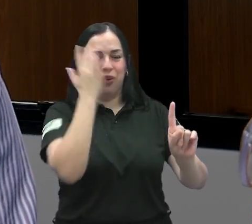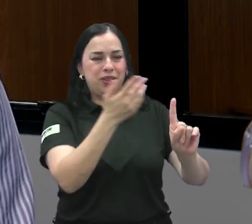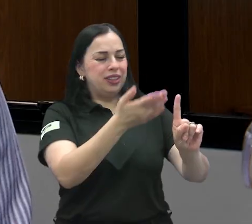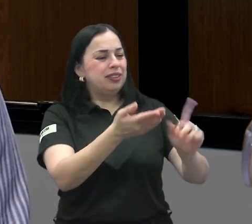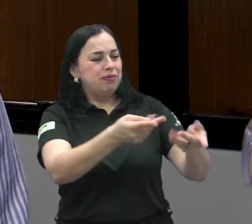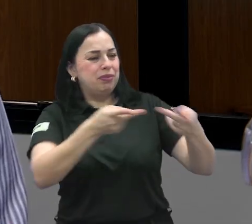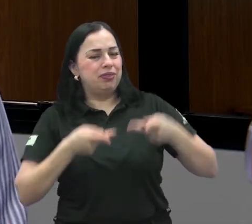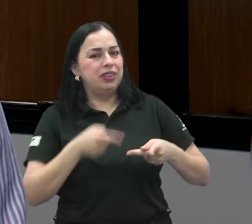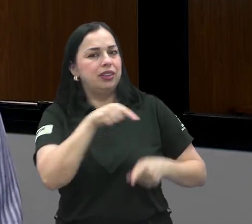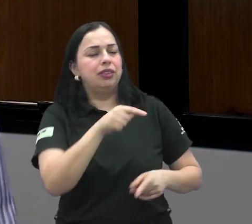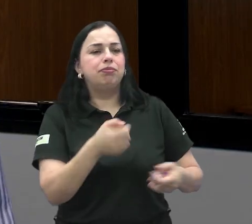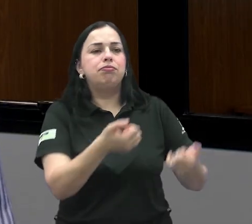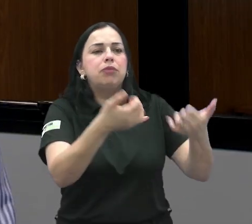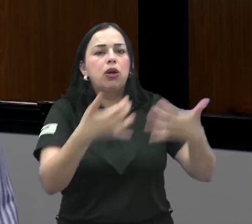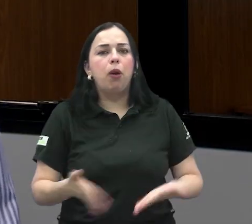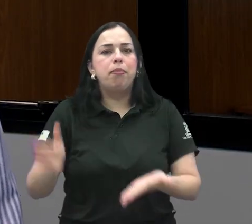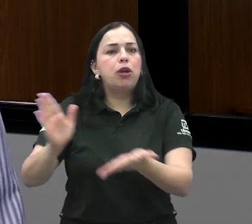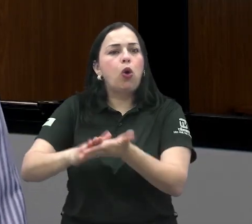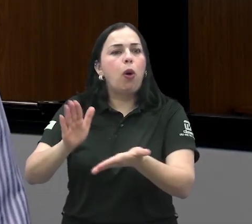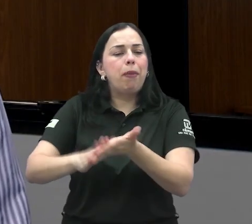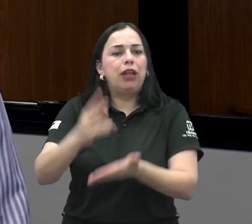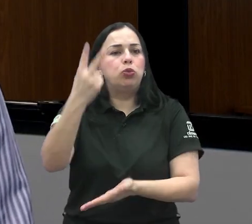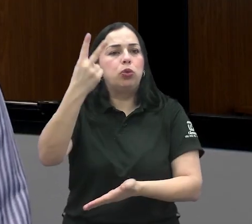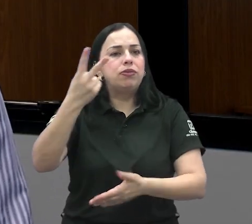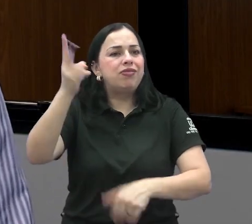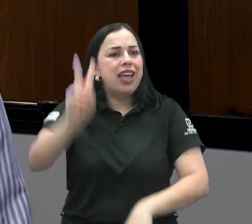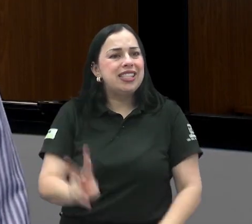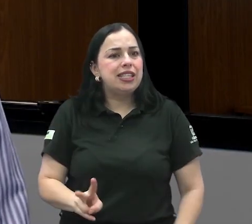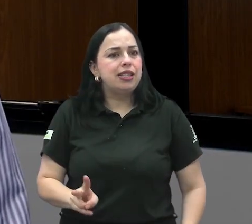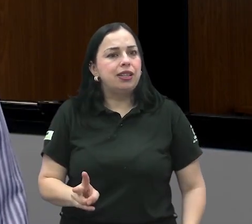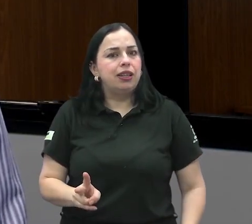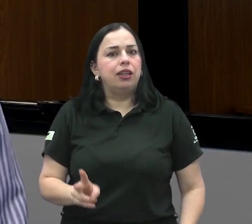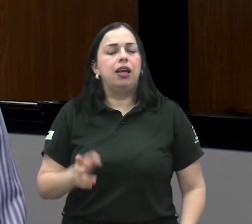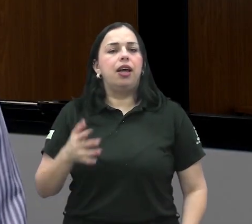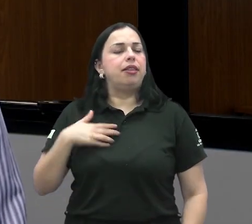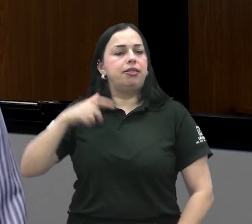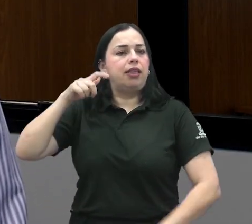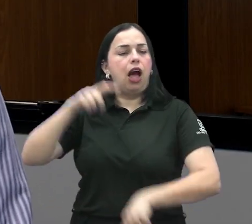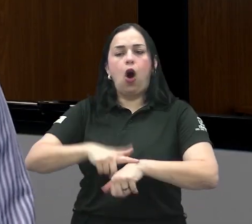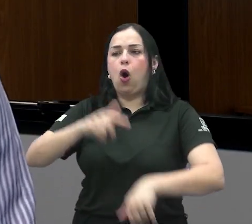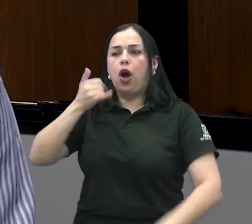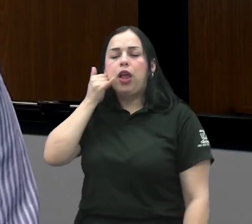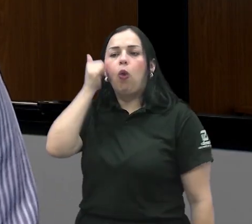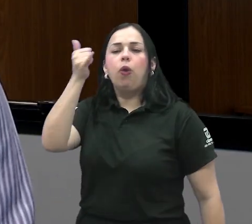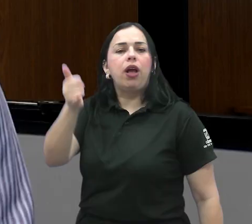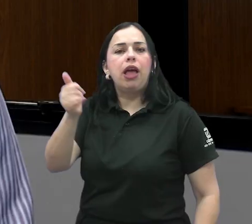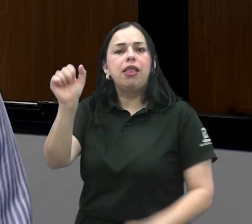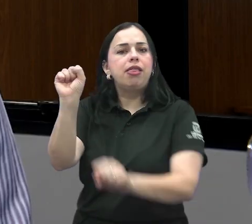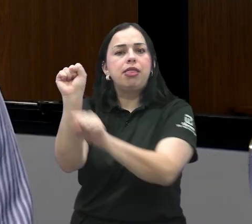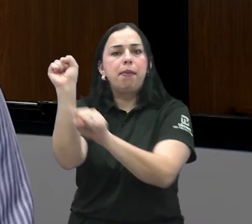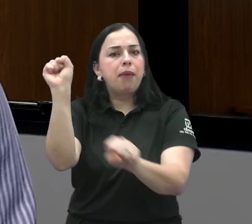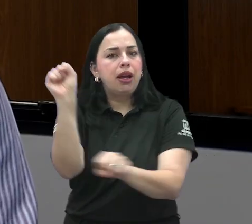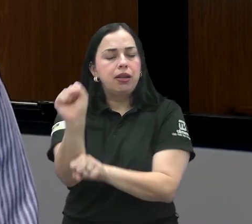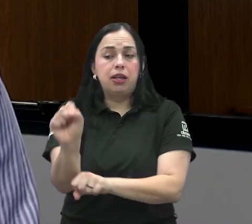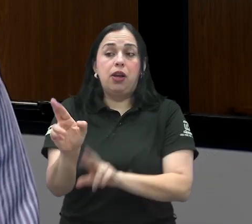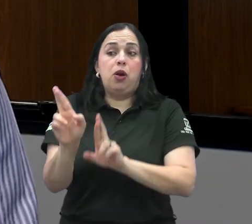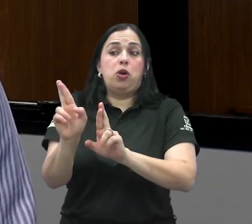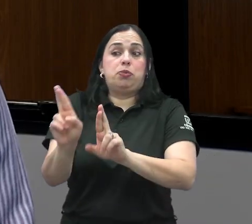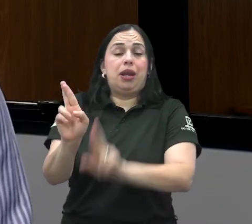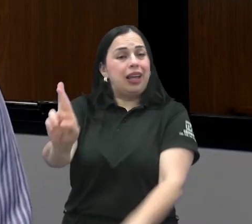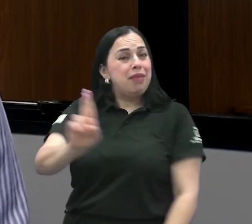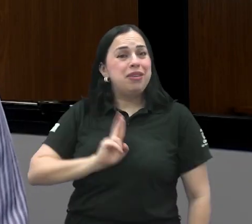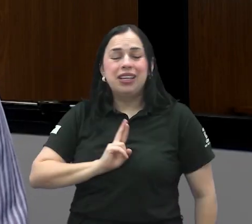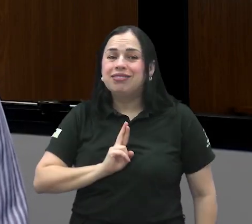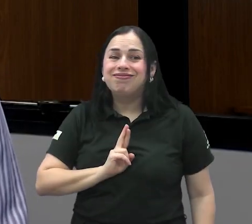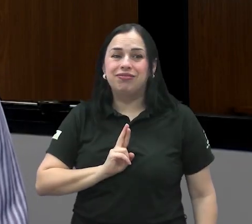recebi no meu gabinete um munícipe dizendo, olha, me cobraram uma conta 2 vezes, tá? Imediatamente eu passei para a Sabesp